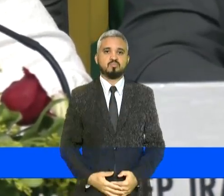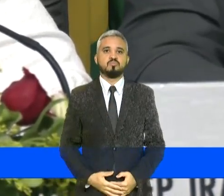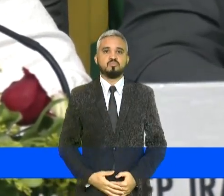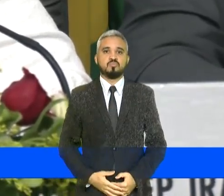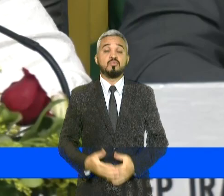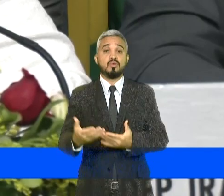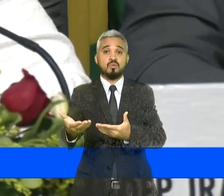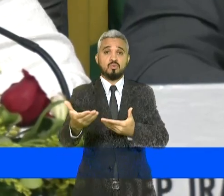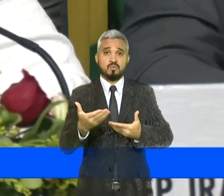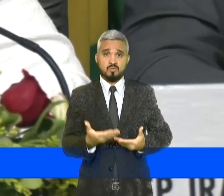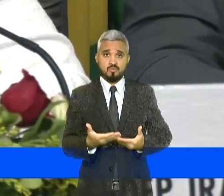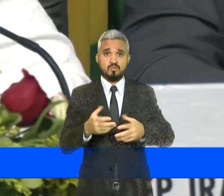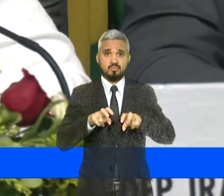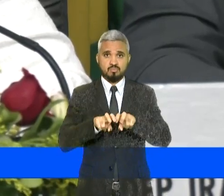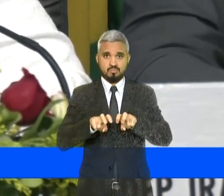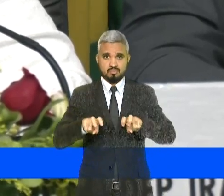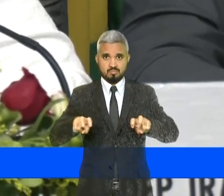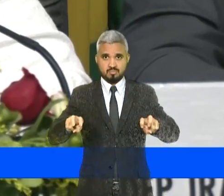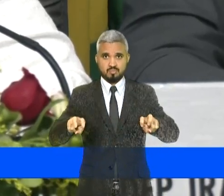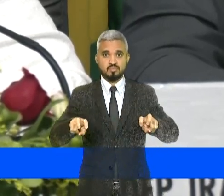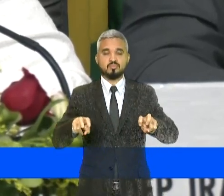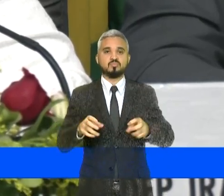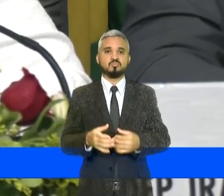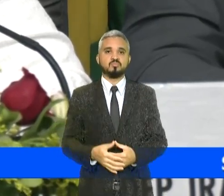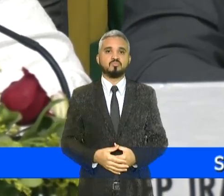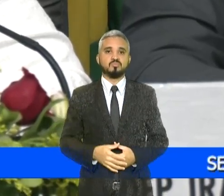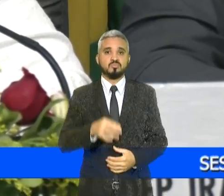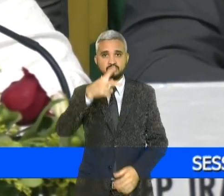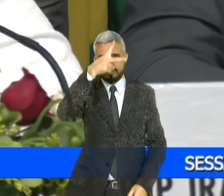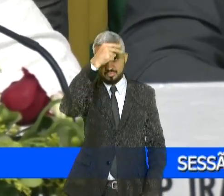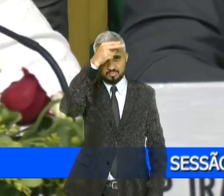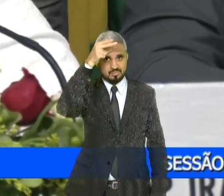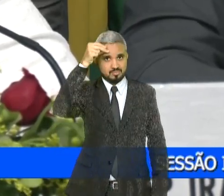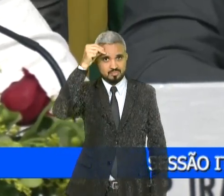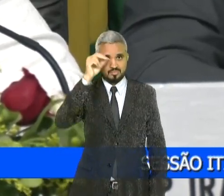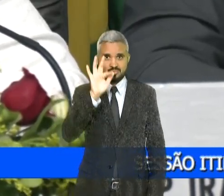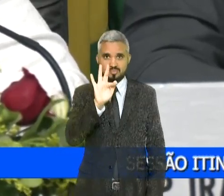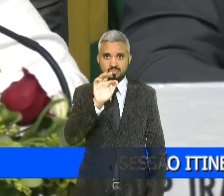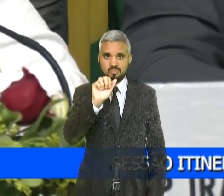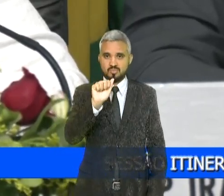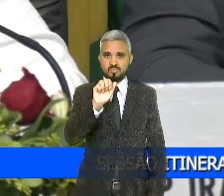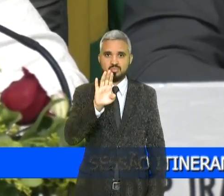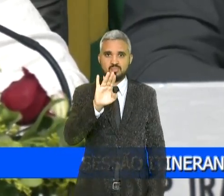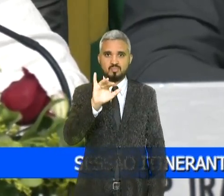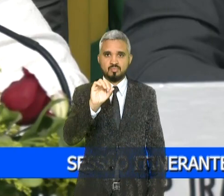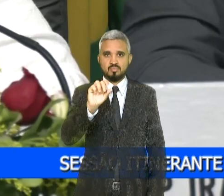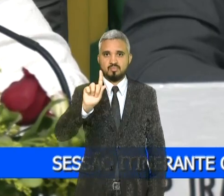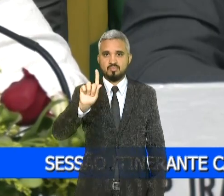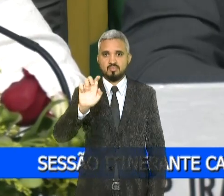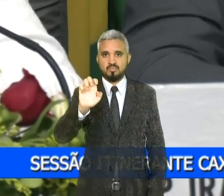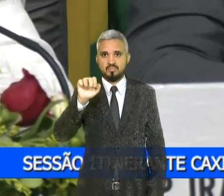Convidamos para compor a mesa o nosso prefeito Fábio Gentil.